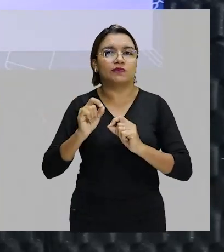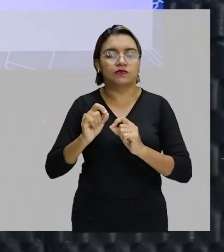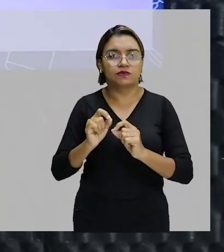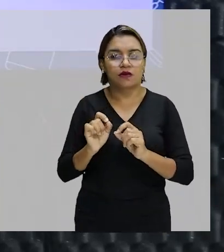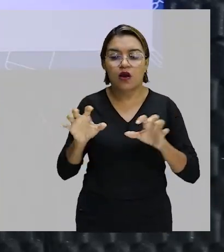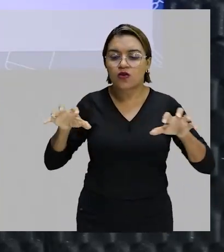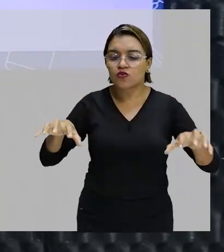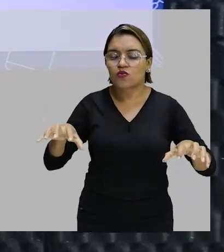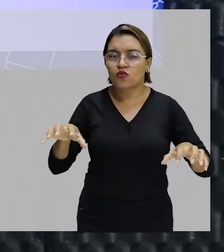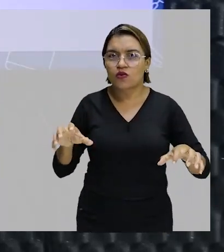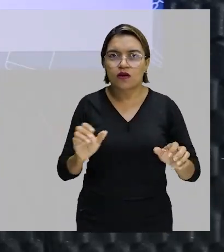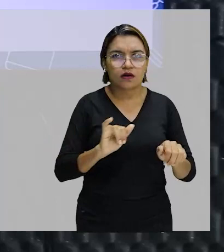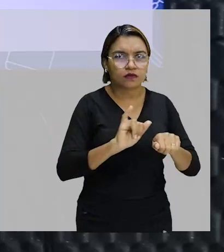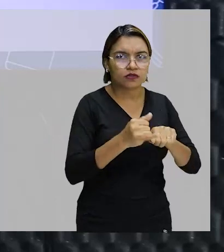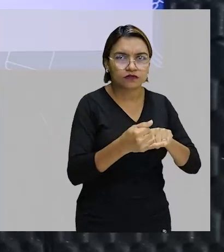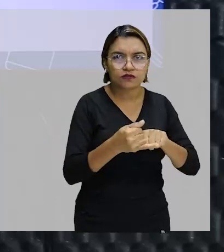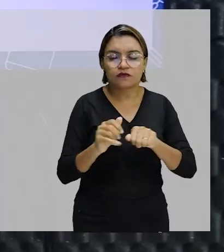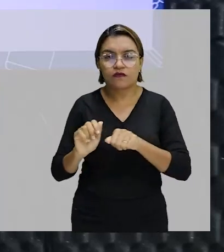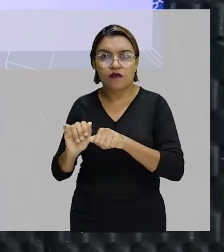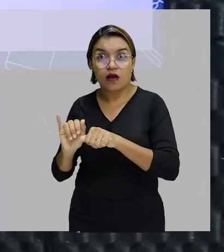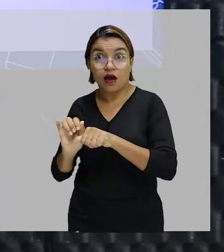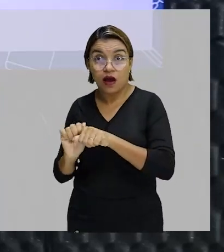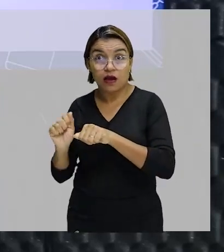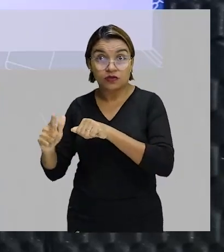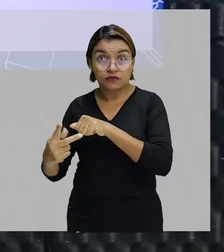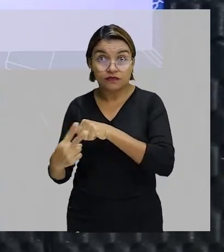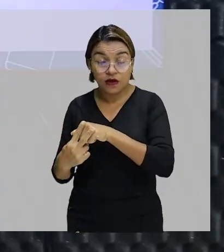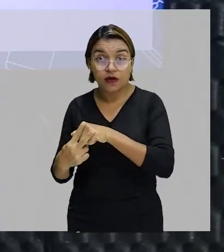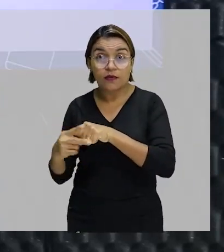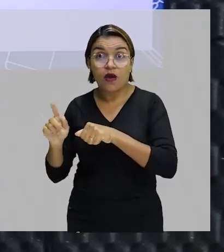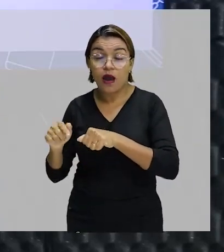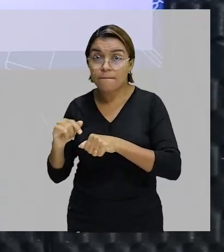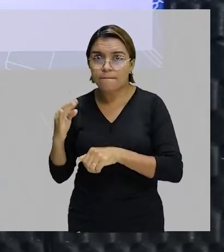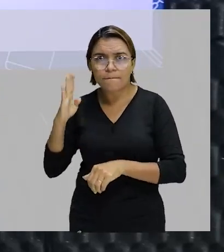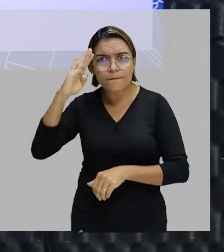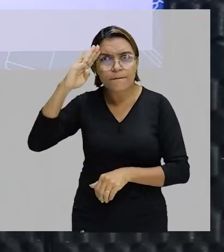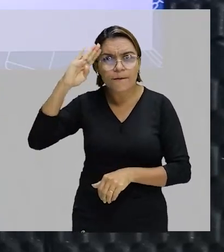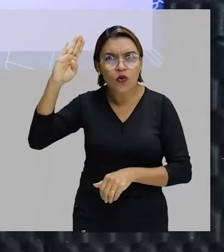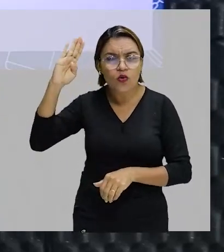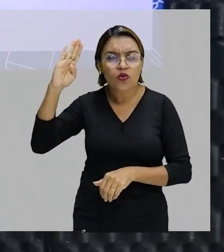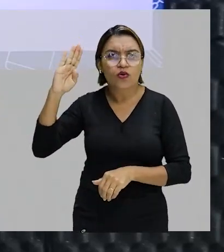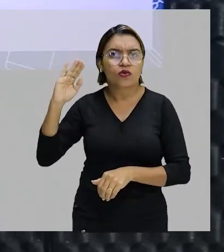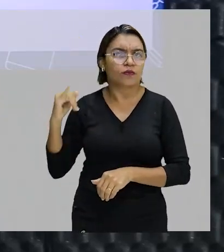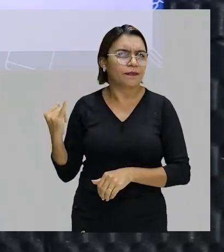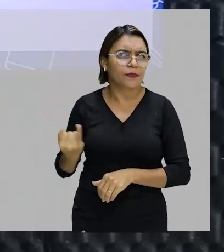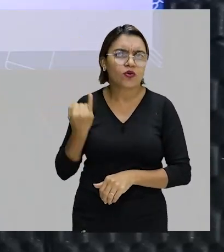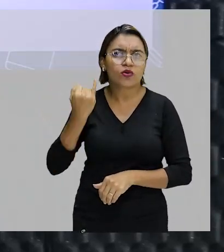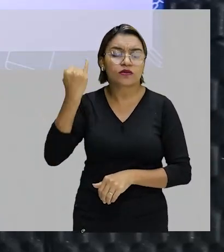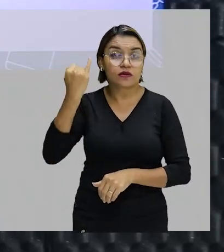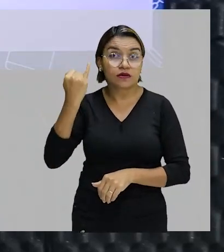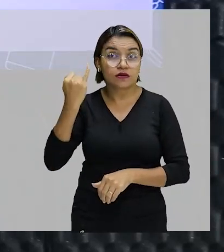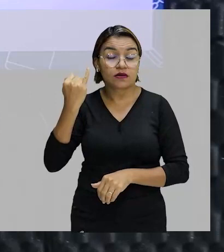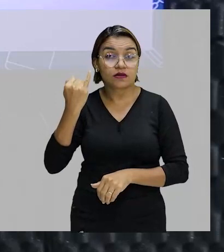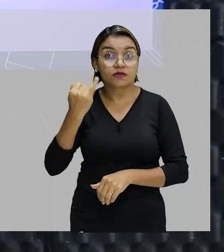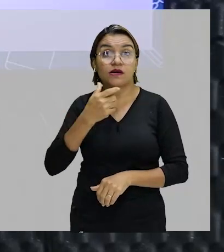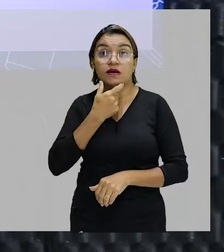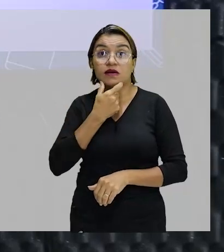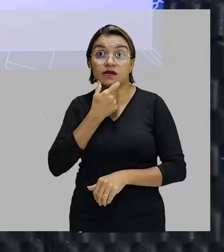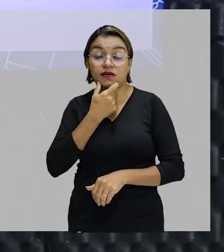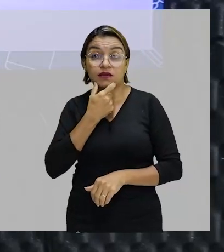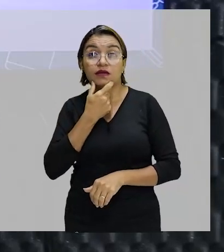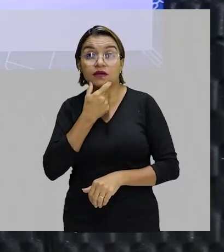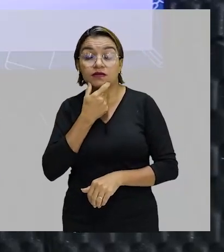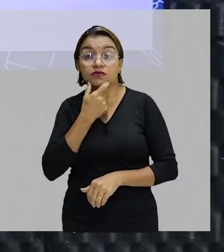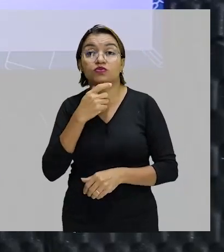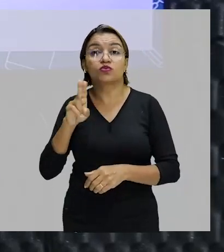classes gramaticais, os adjetivos e os advérbios, eles são partes essenciais, partes-chave da língua inglesa, que